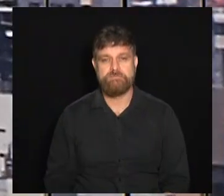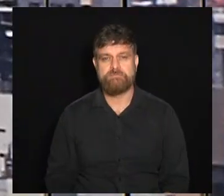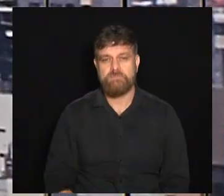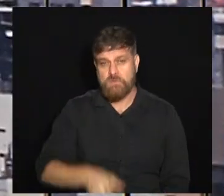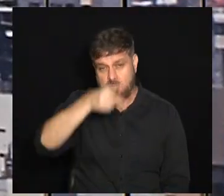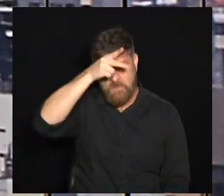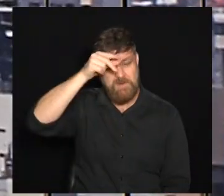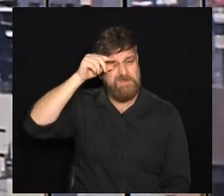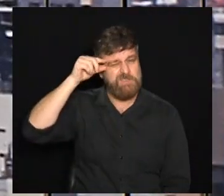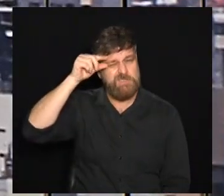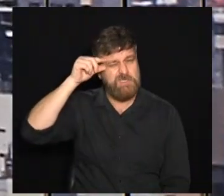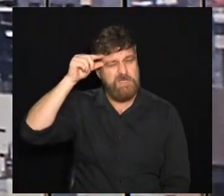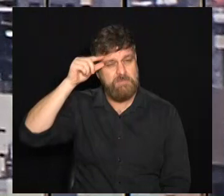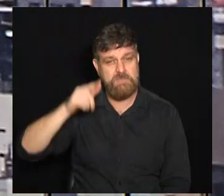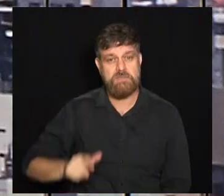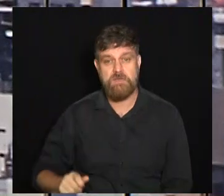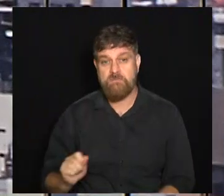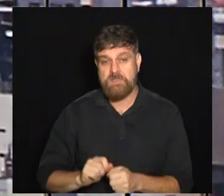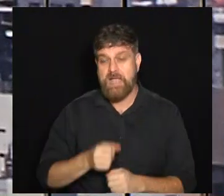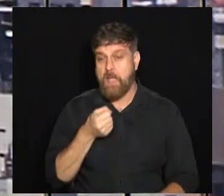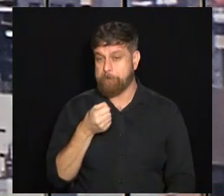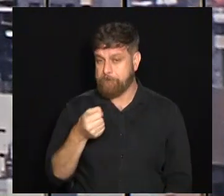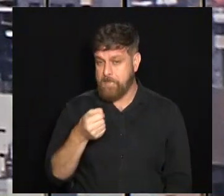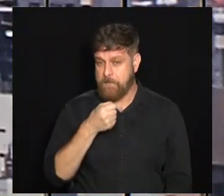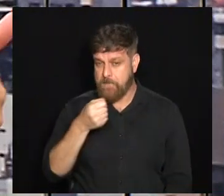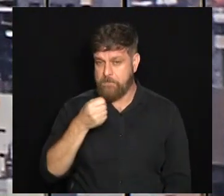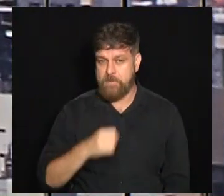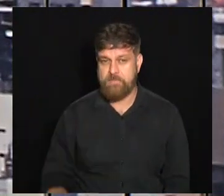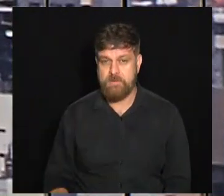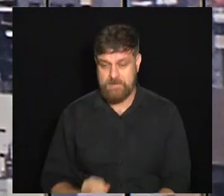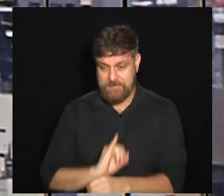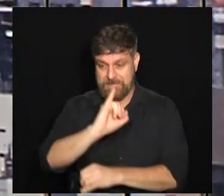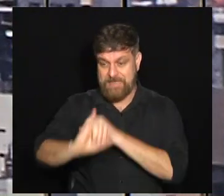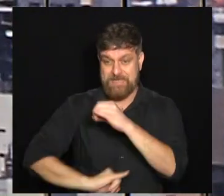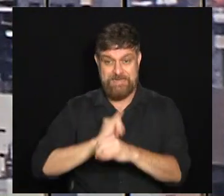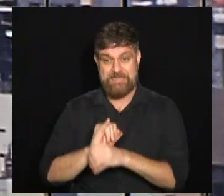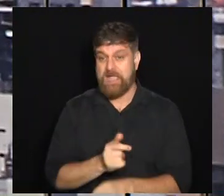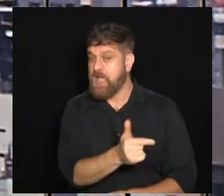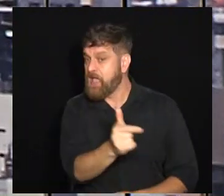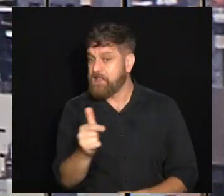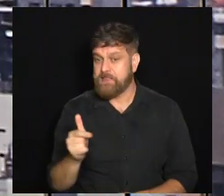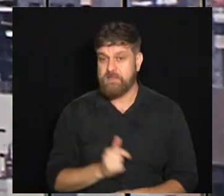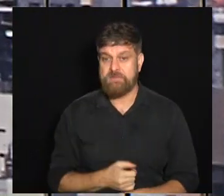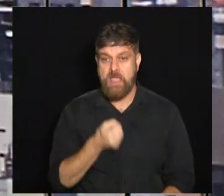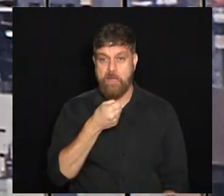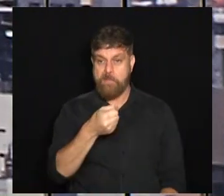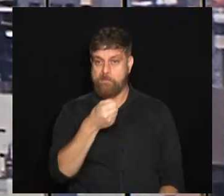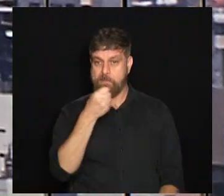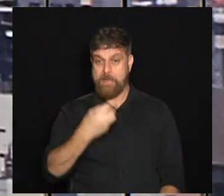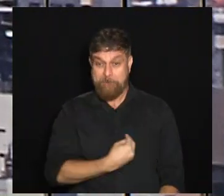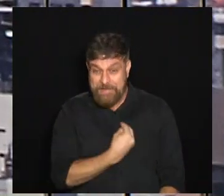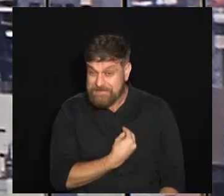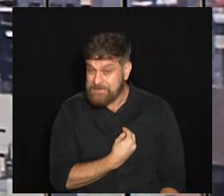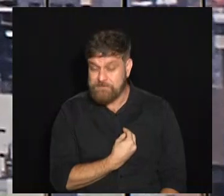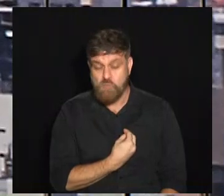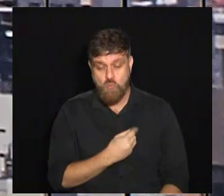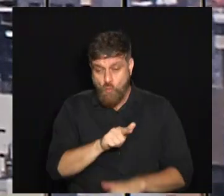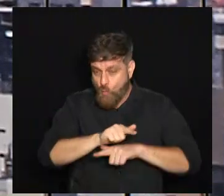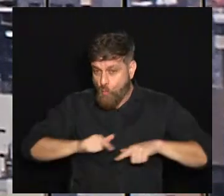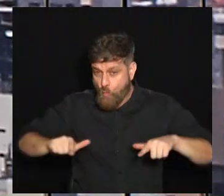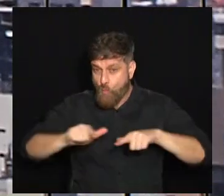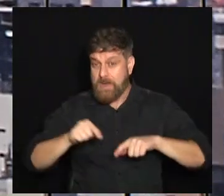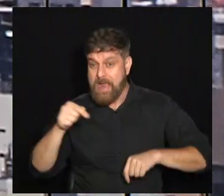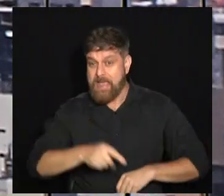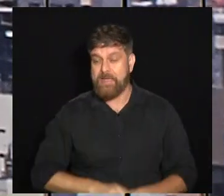Campinas, Jonas Donizete, concedeu uma entrevista virtual ontem, sem a presença dos repórteres, para falar sobre